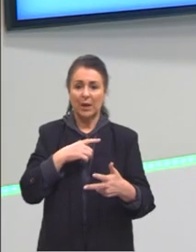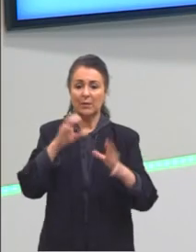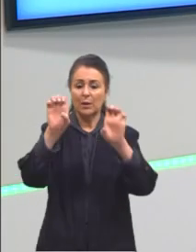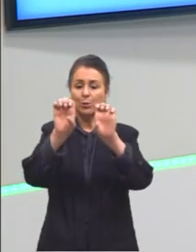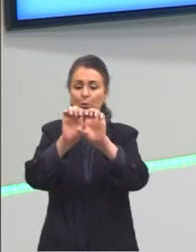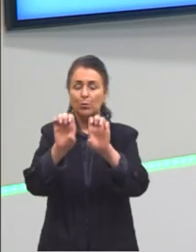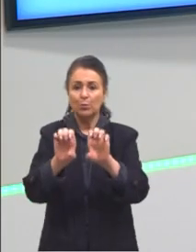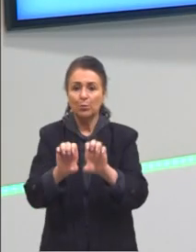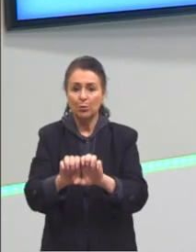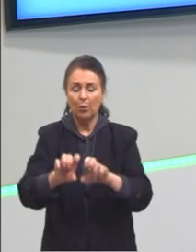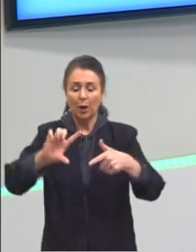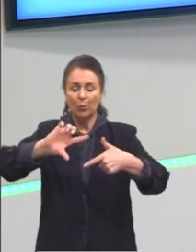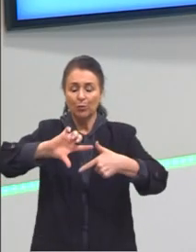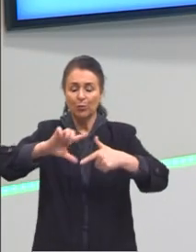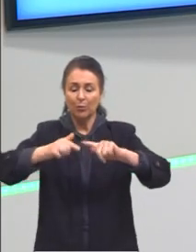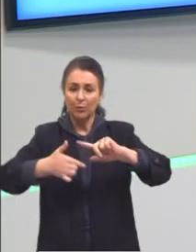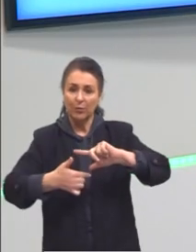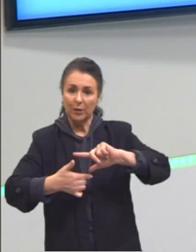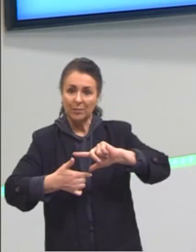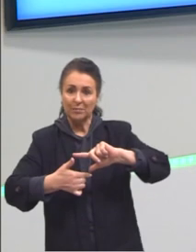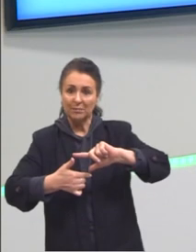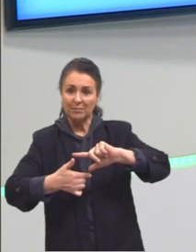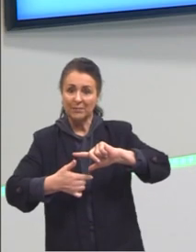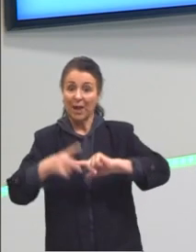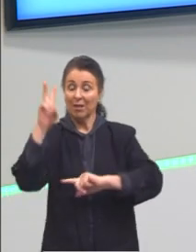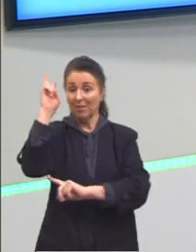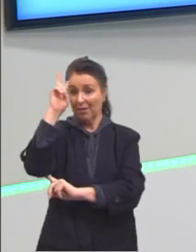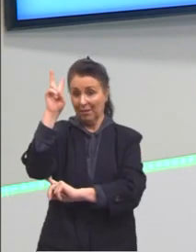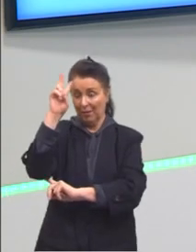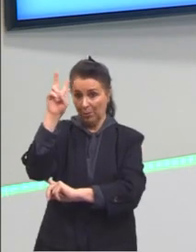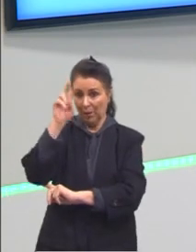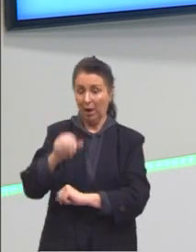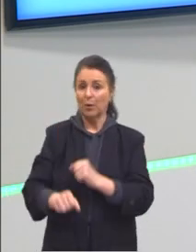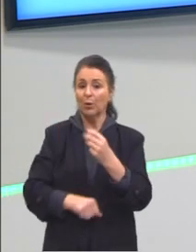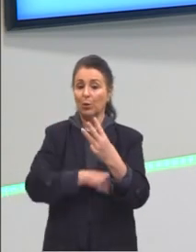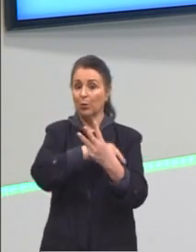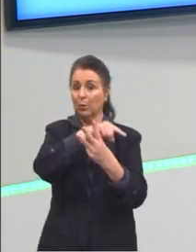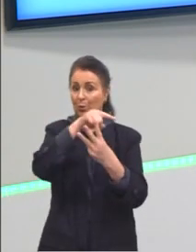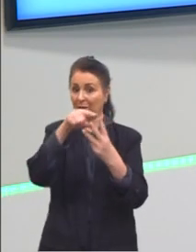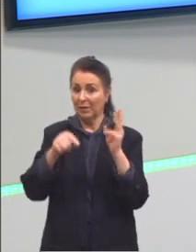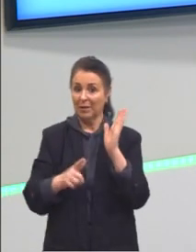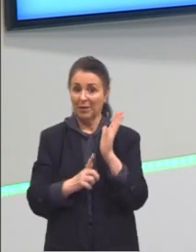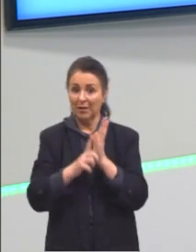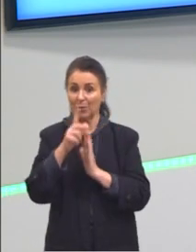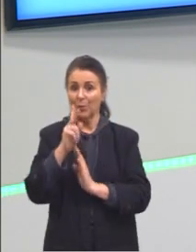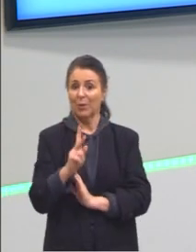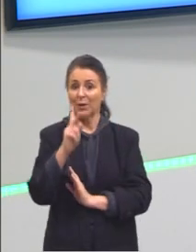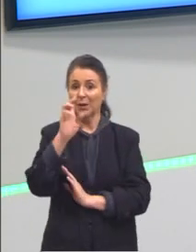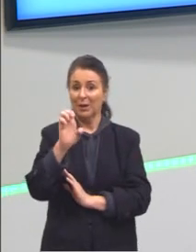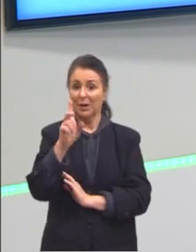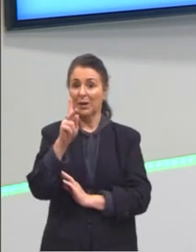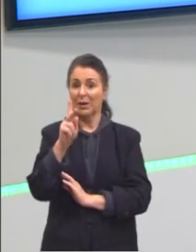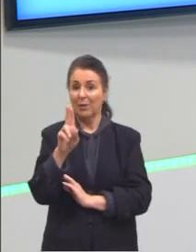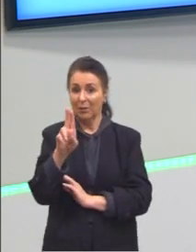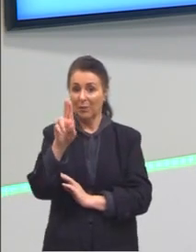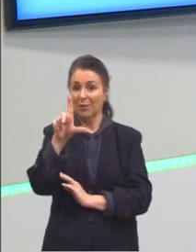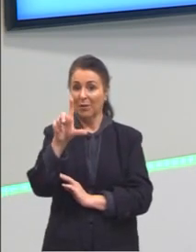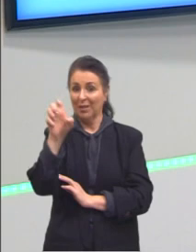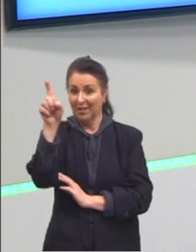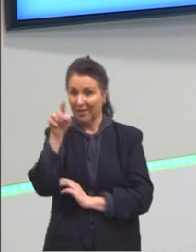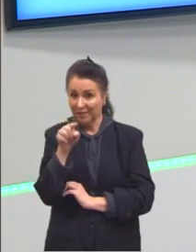questão de estrutura de geometria se lembrarmos dos três postulados de kekulé né Toda o